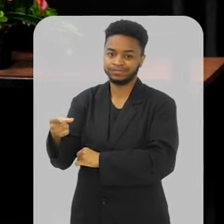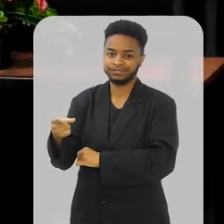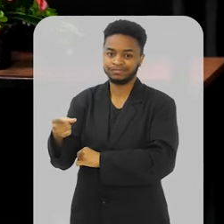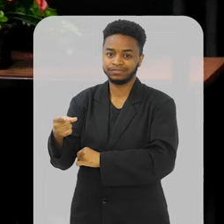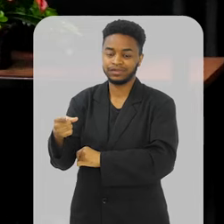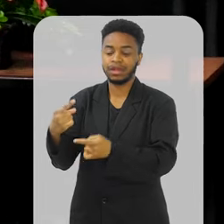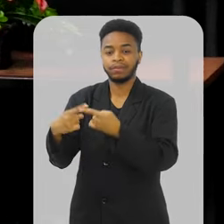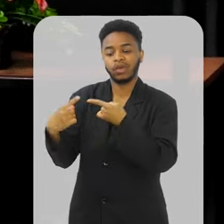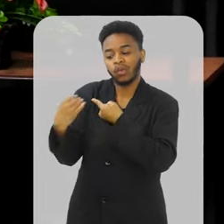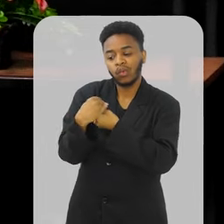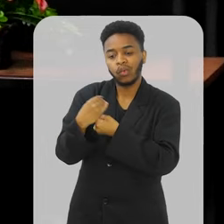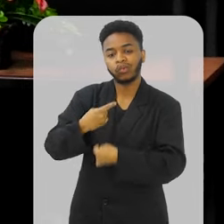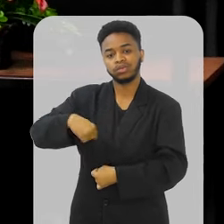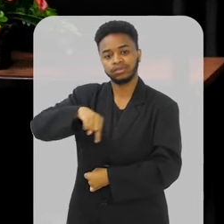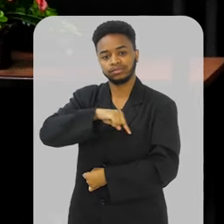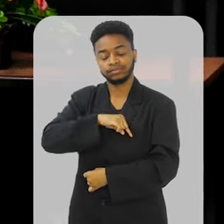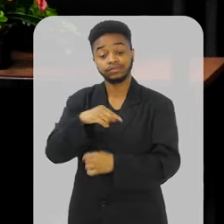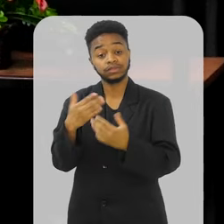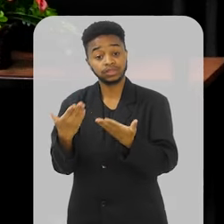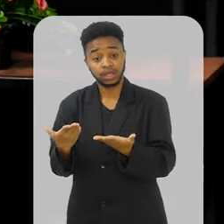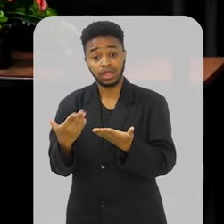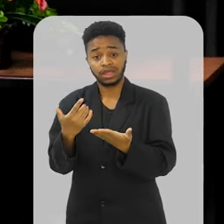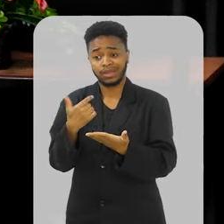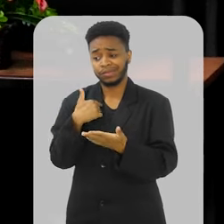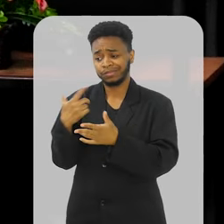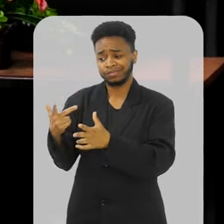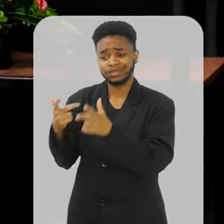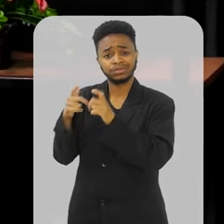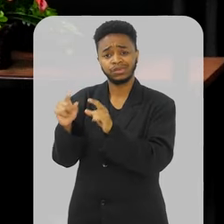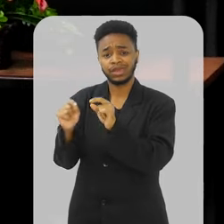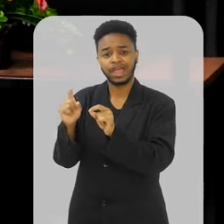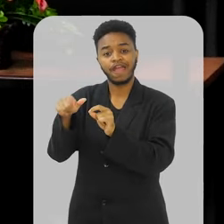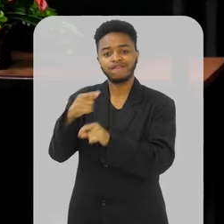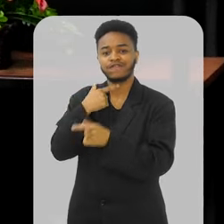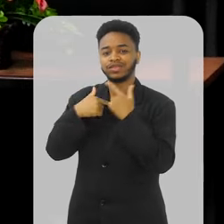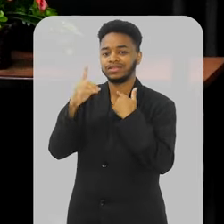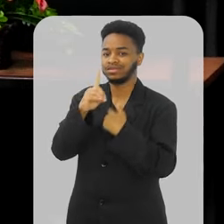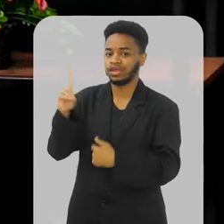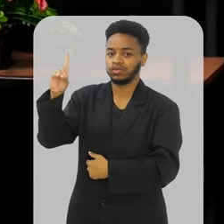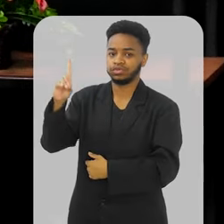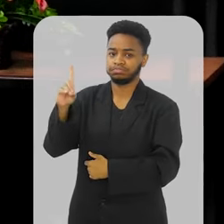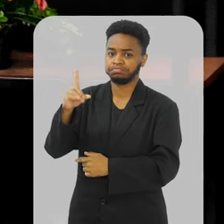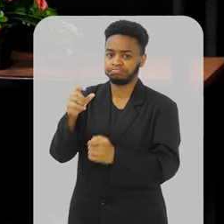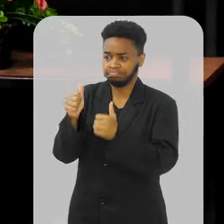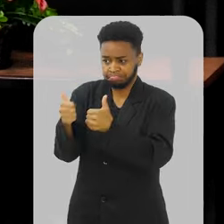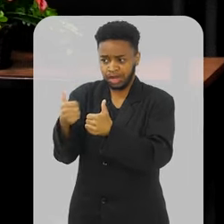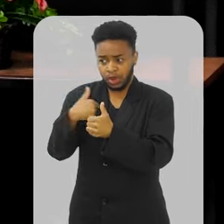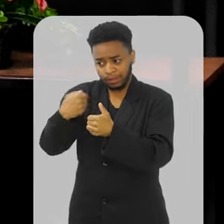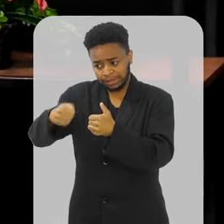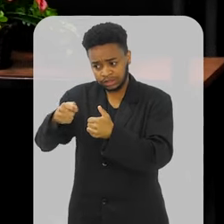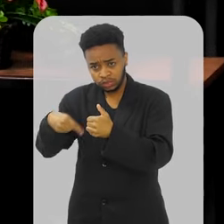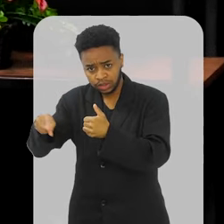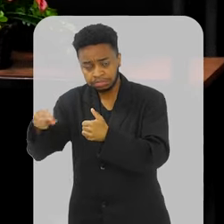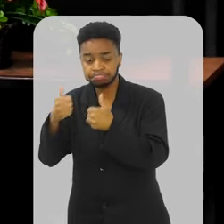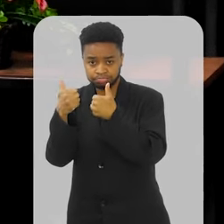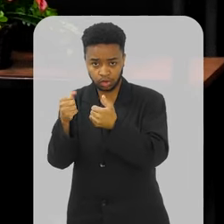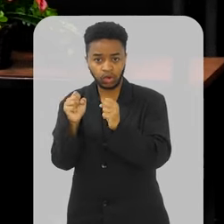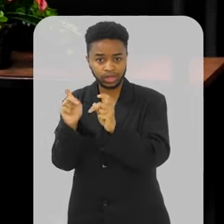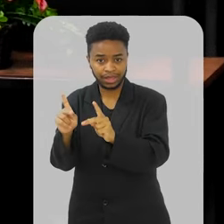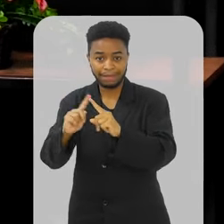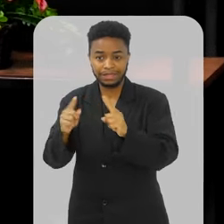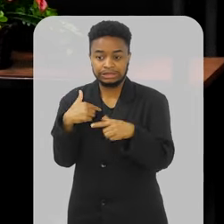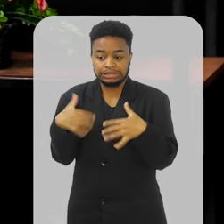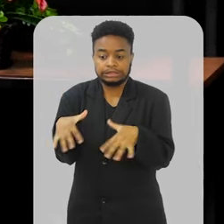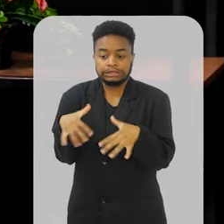né nos pastoreia ele indica então como eu vi aquilo ali como vontade de Deus se é para ir eu vou mas